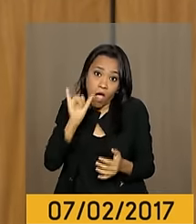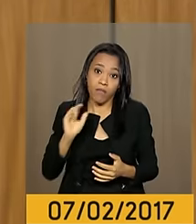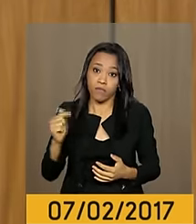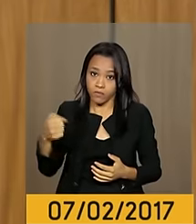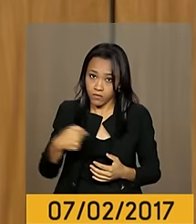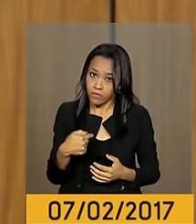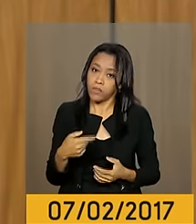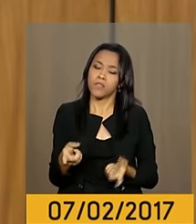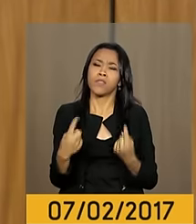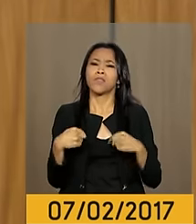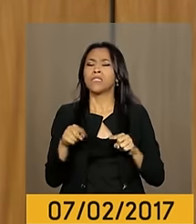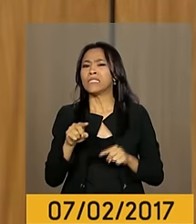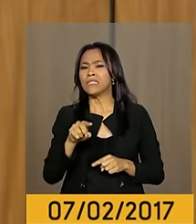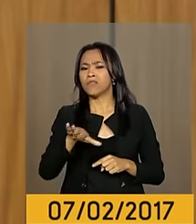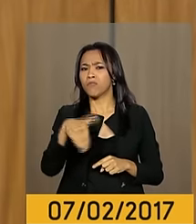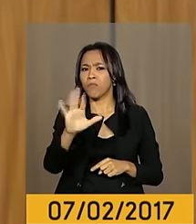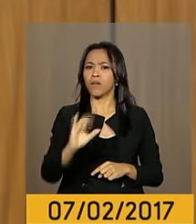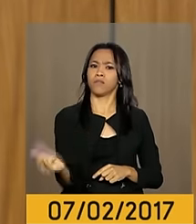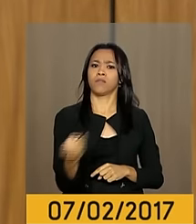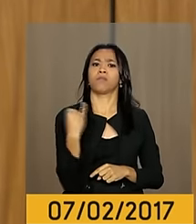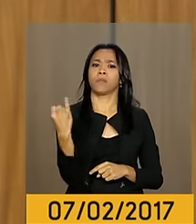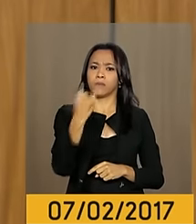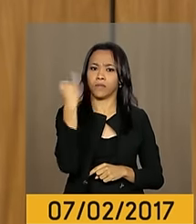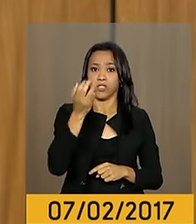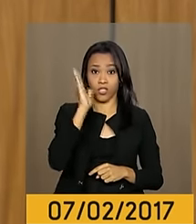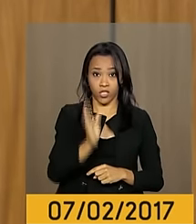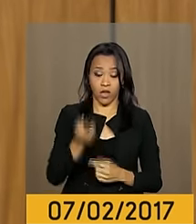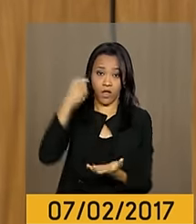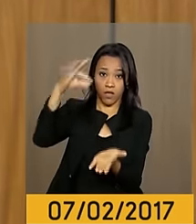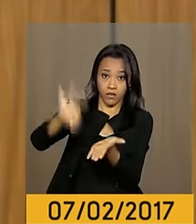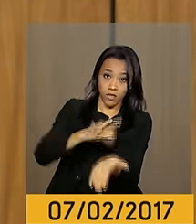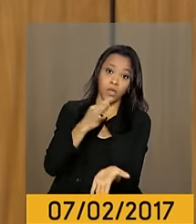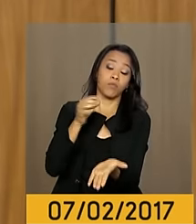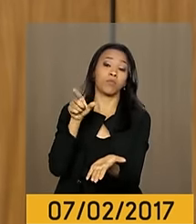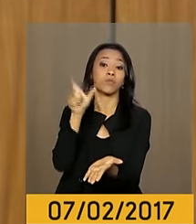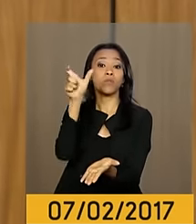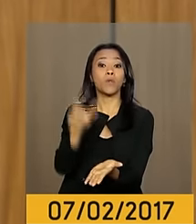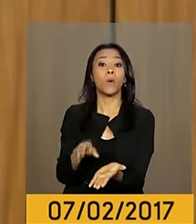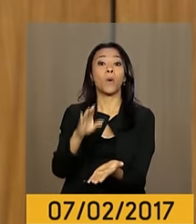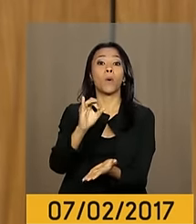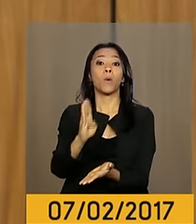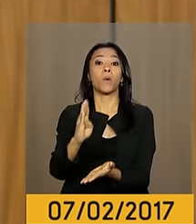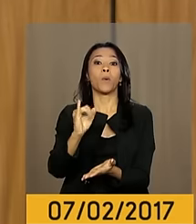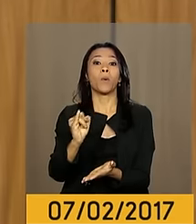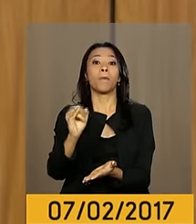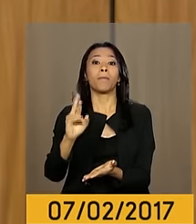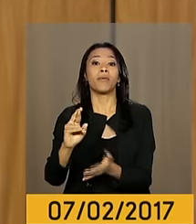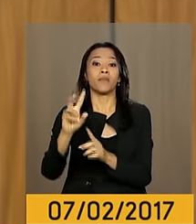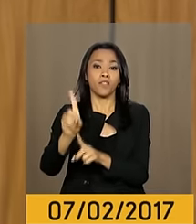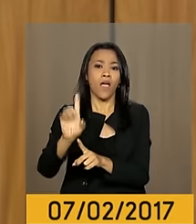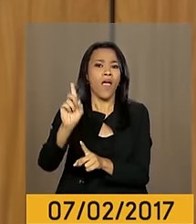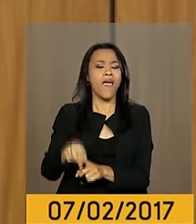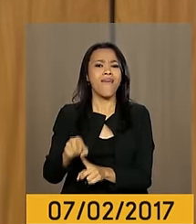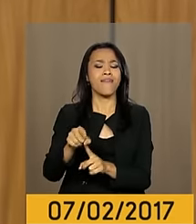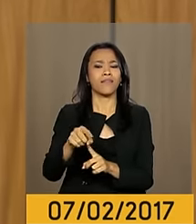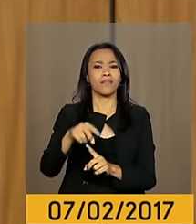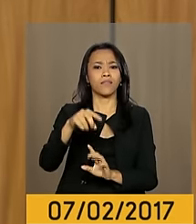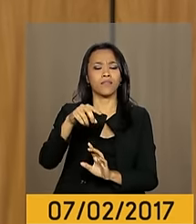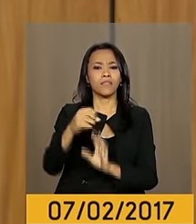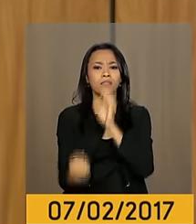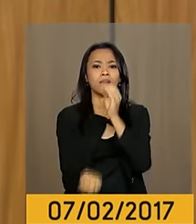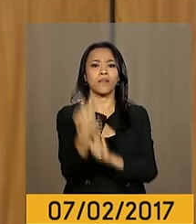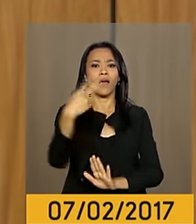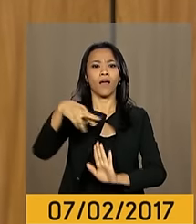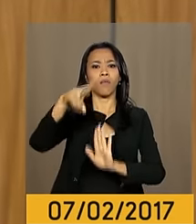do que é mais importante que nós assinamos com o bid para que nos apoie é criar PES únicos Entre